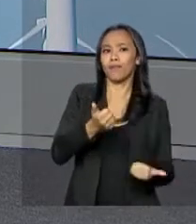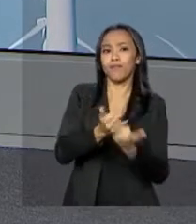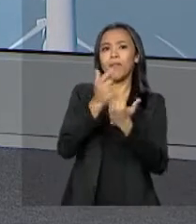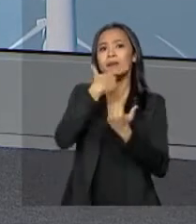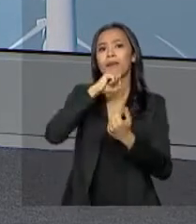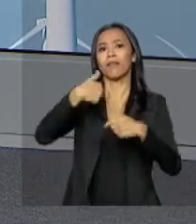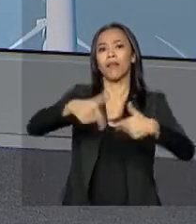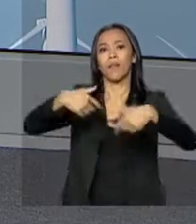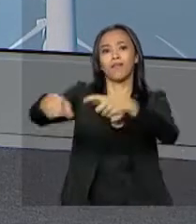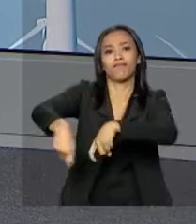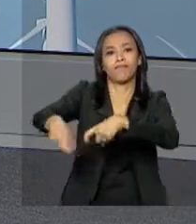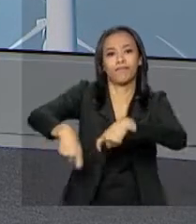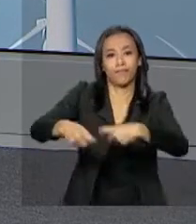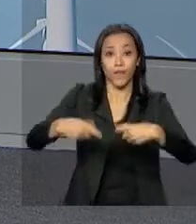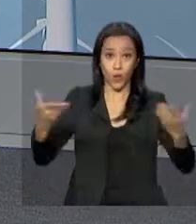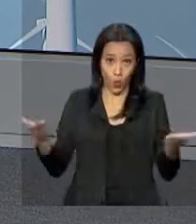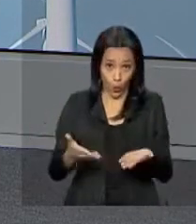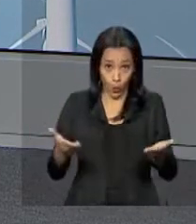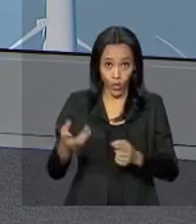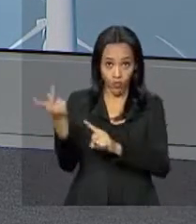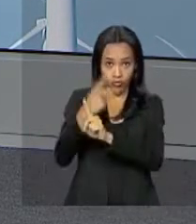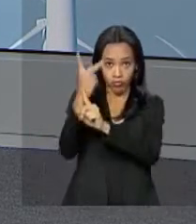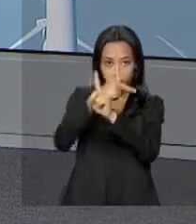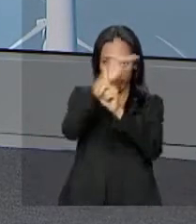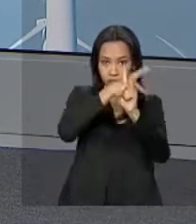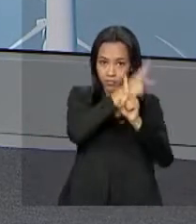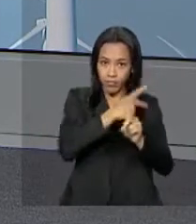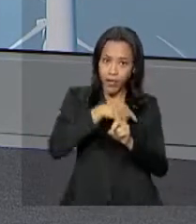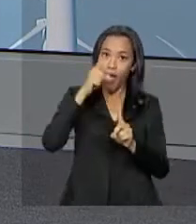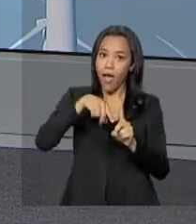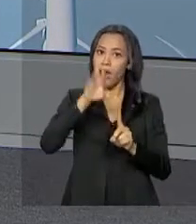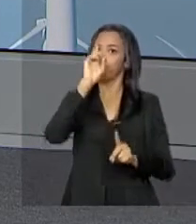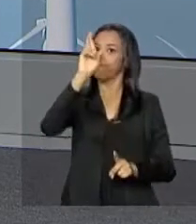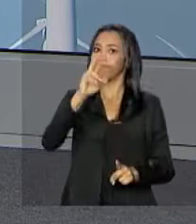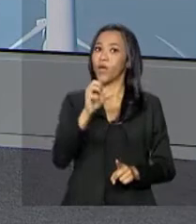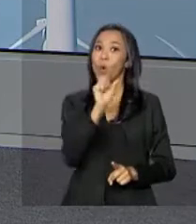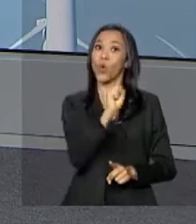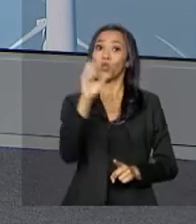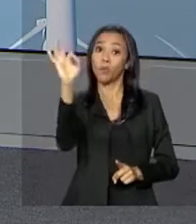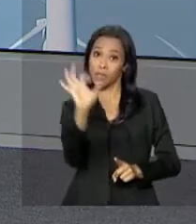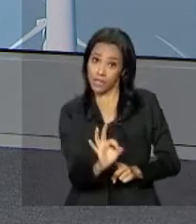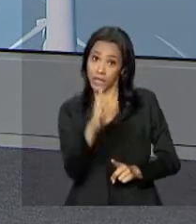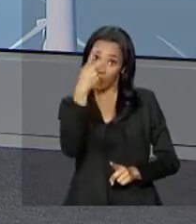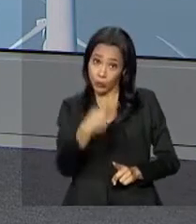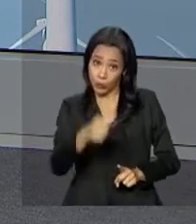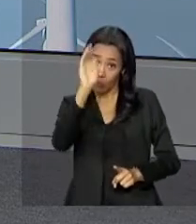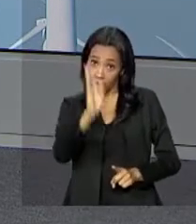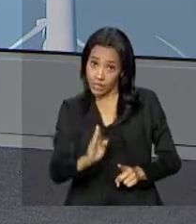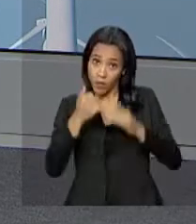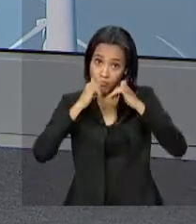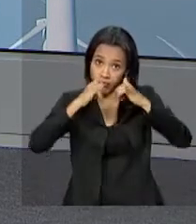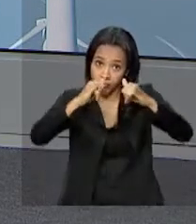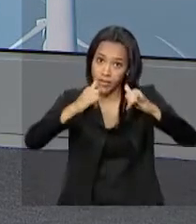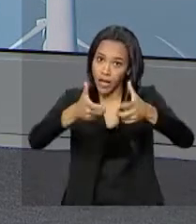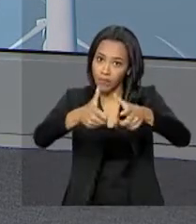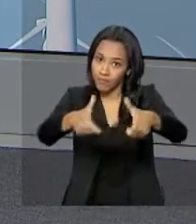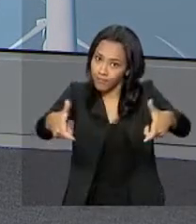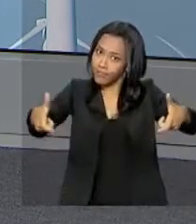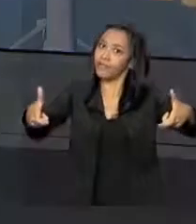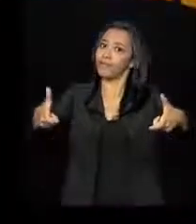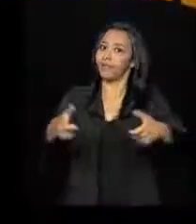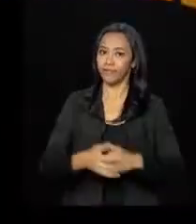rurais. Hoje, as usinas eólicas são responsáveis por 8% da matriz energética brasileira e estão em crescimento.